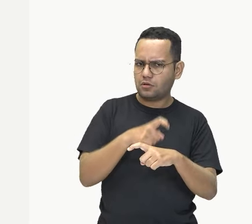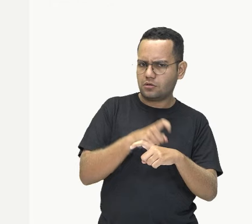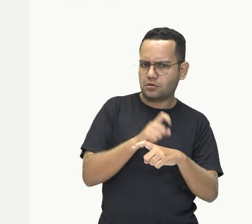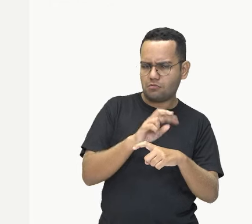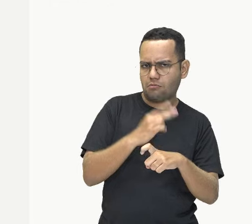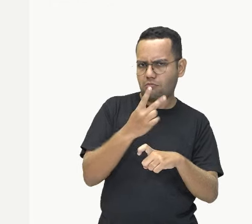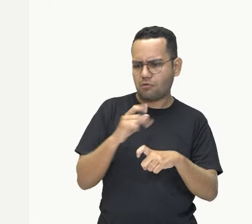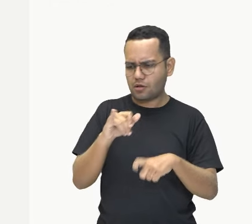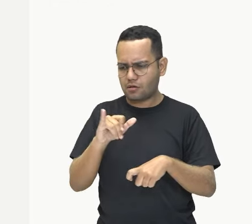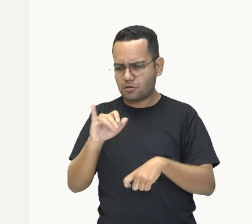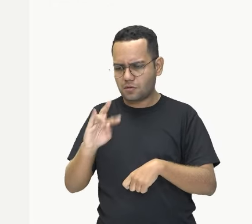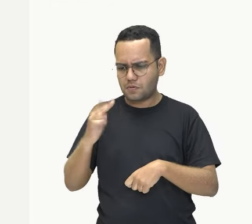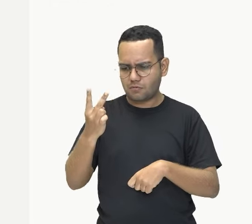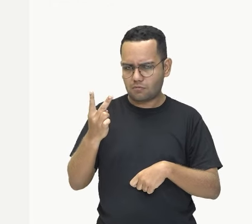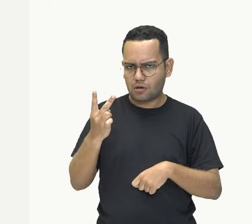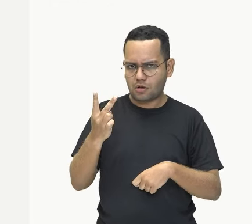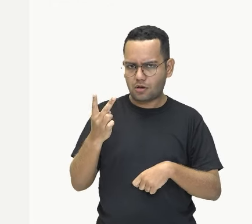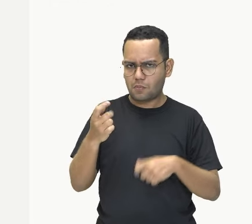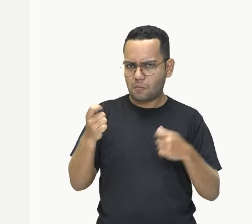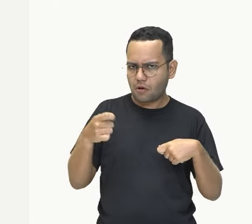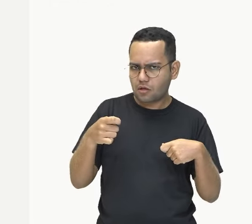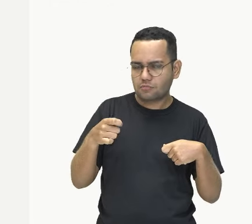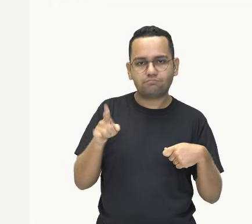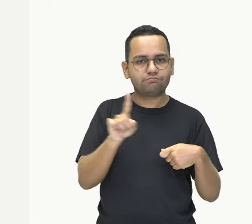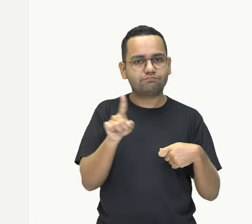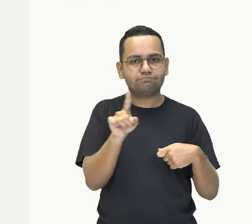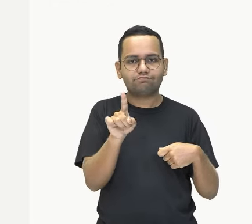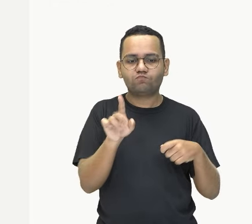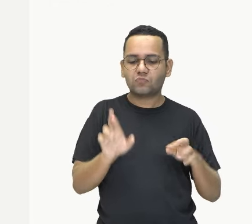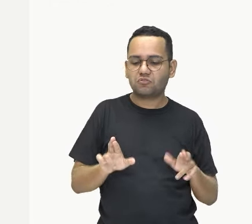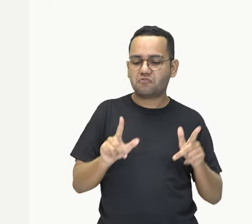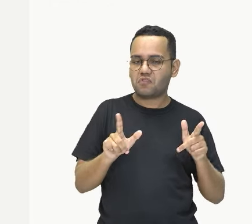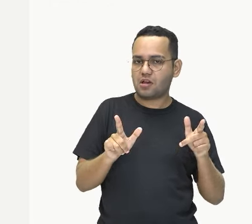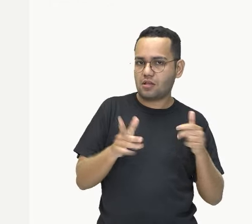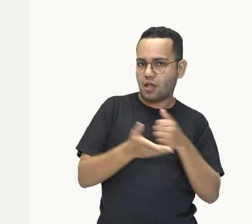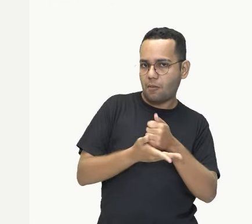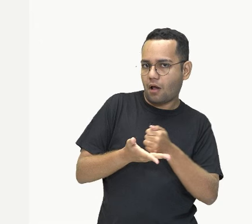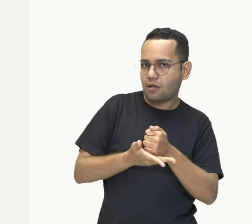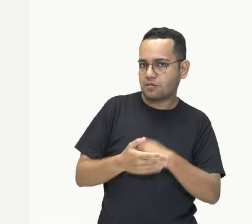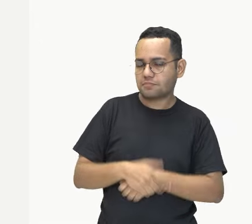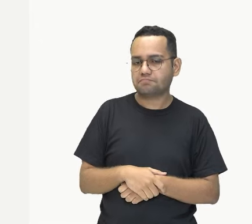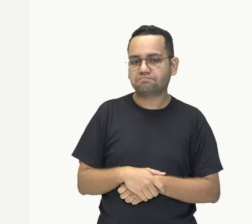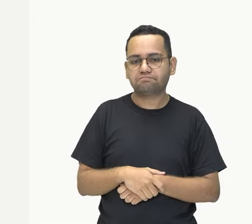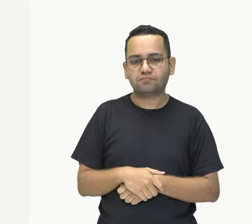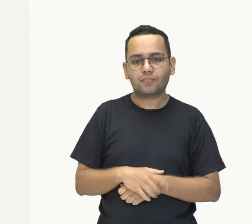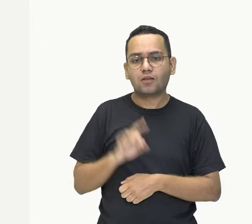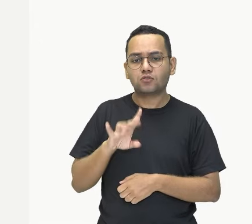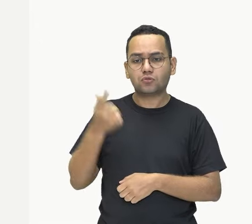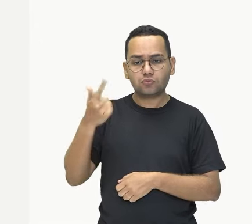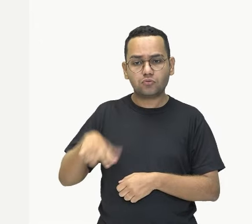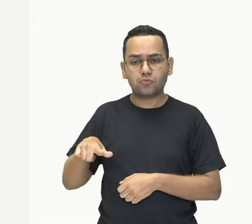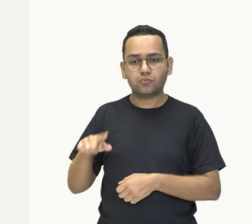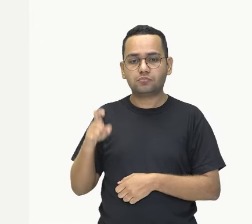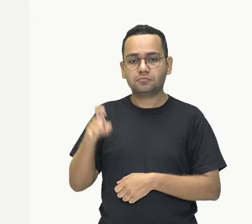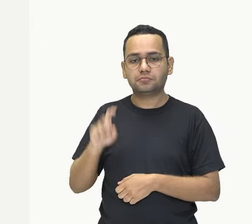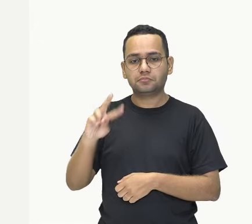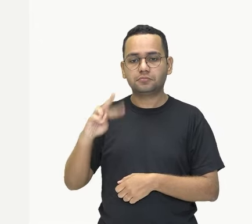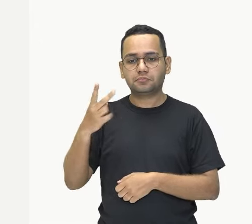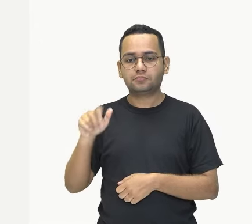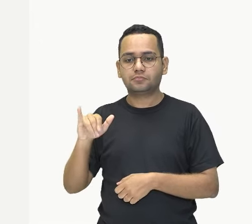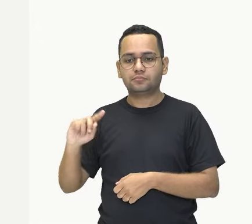literais? Não, porque elas possuem bases diferentes. Então, agora sim, eu vou apenas